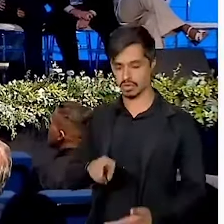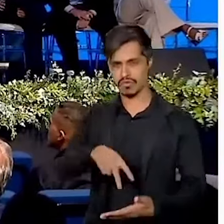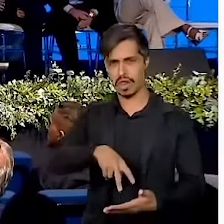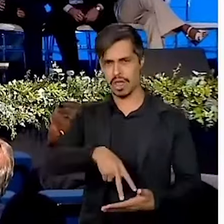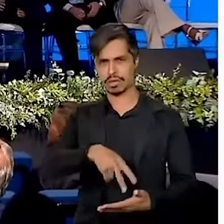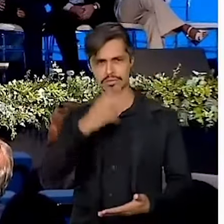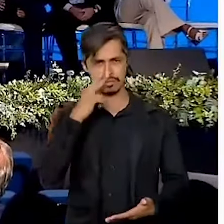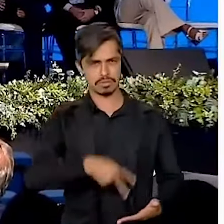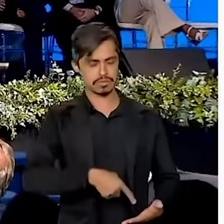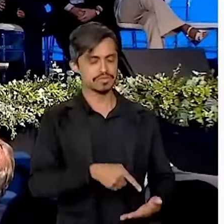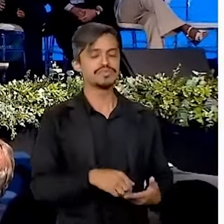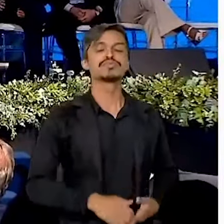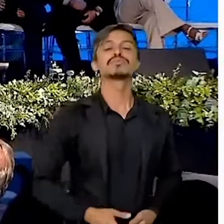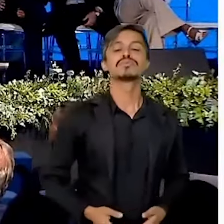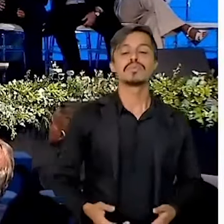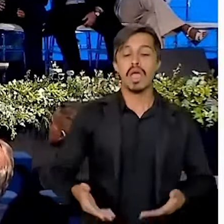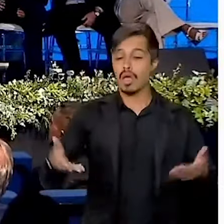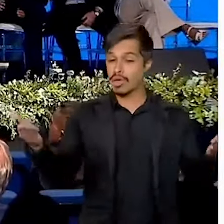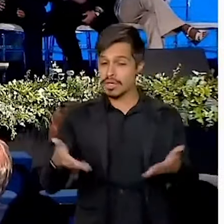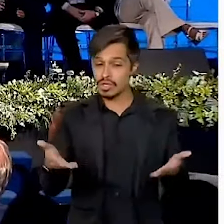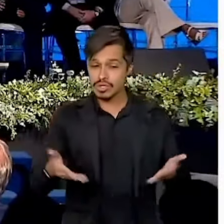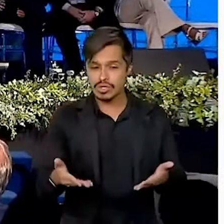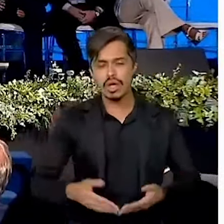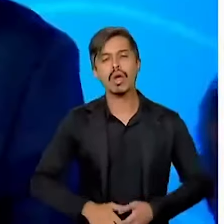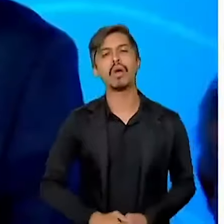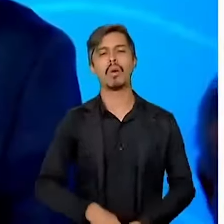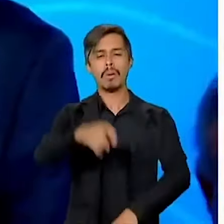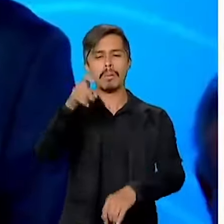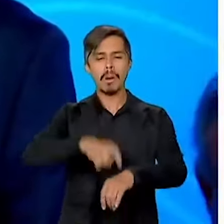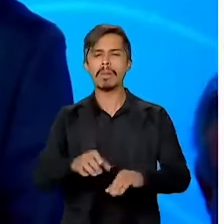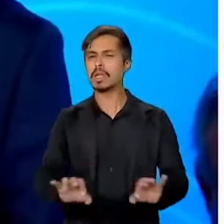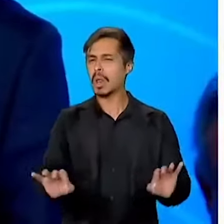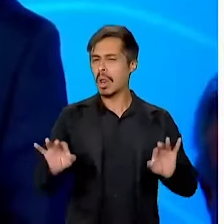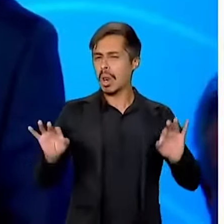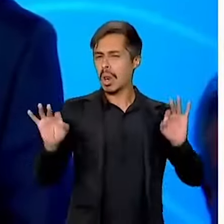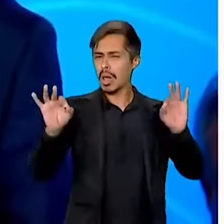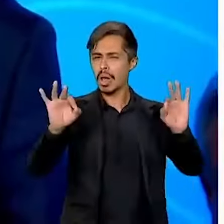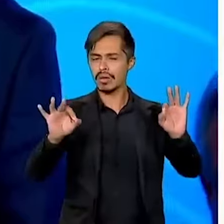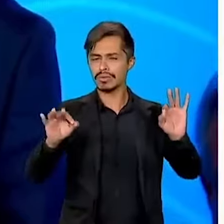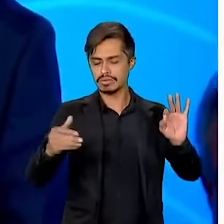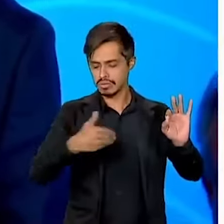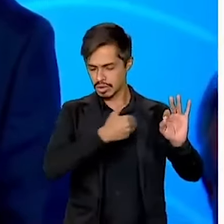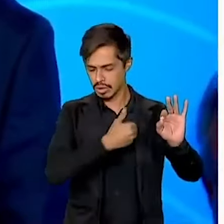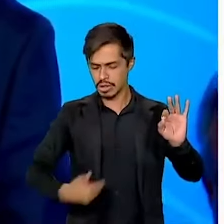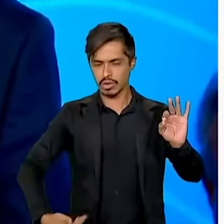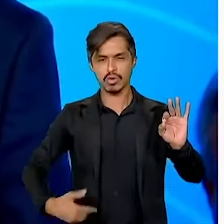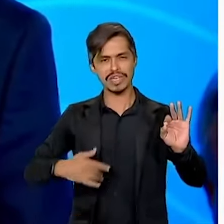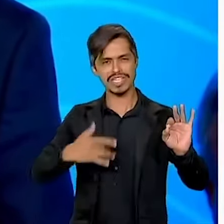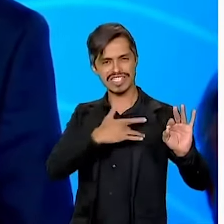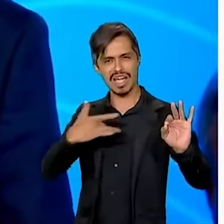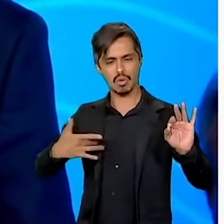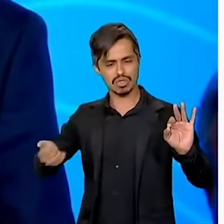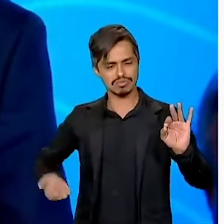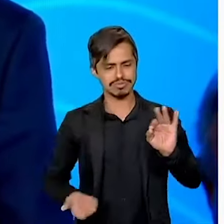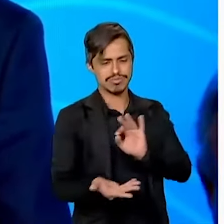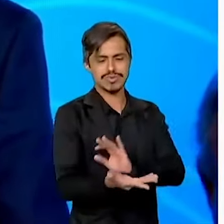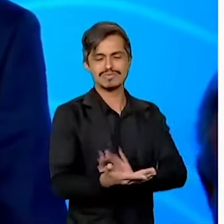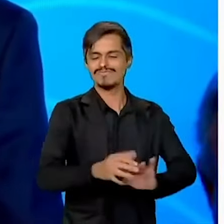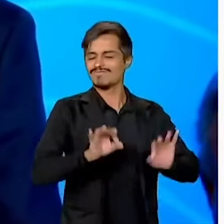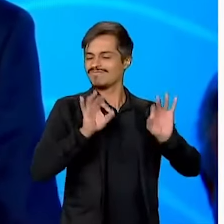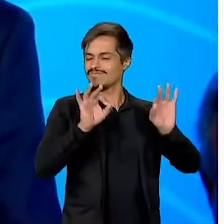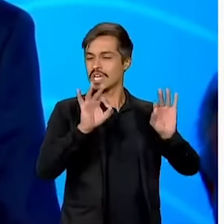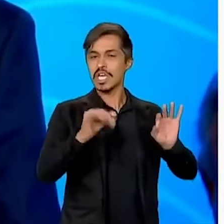Este é um momento auspicioso para a saúde no Brasil. E muito me alegra voltar